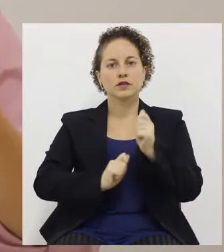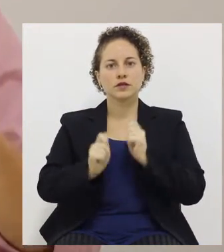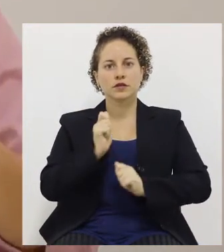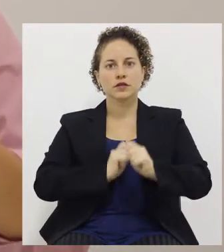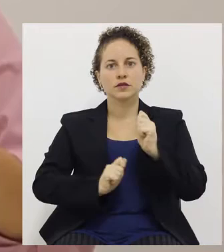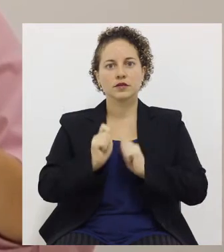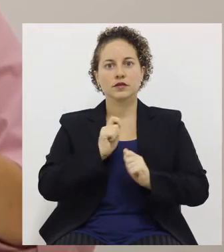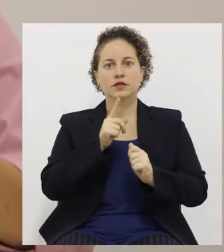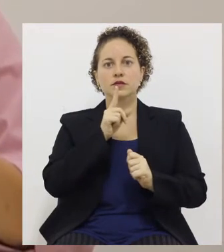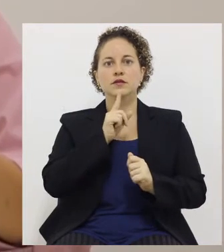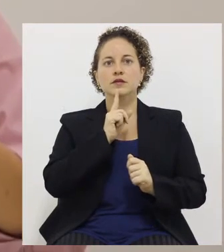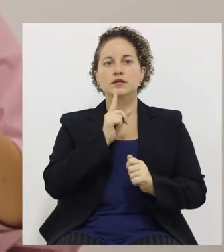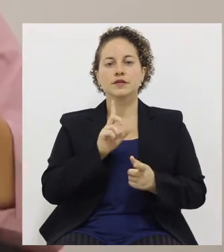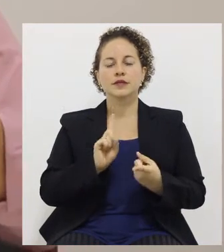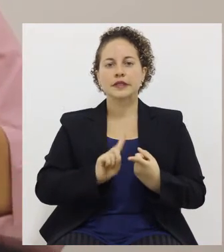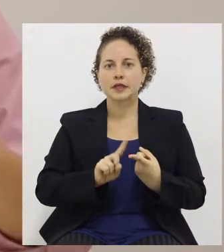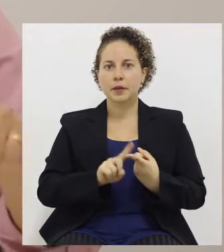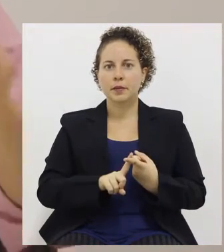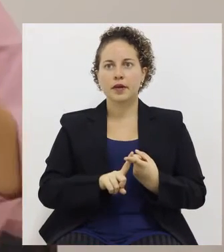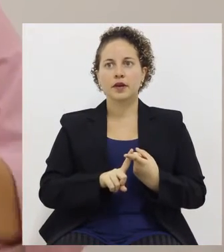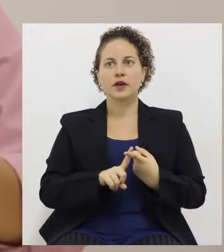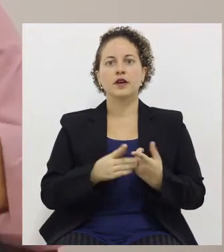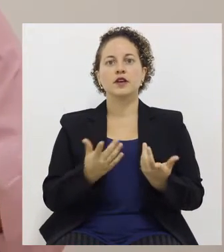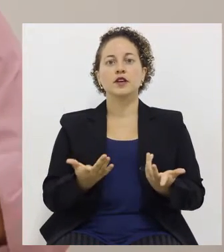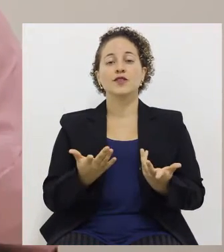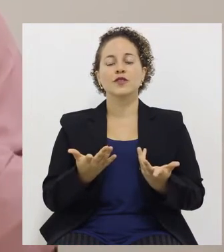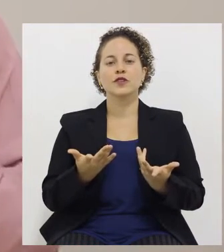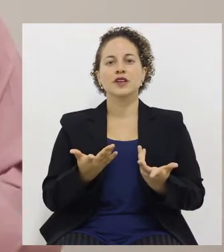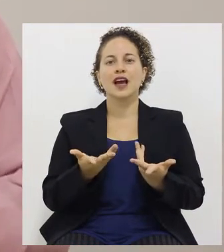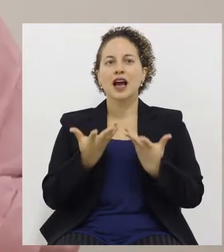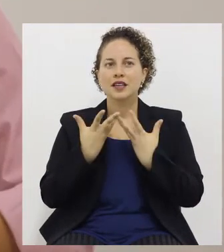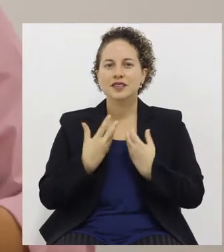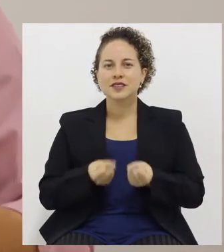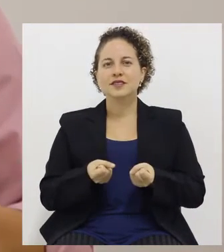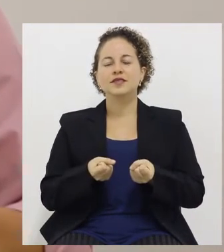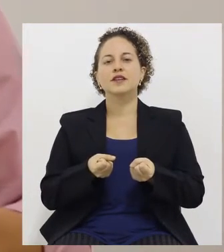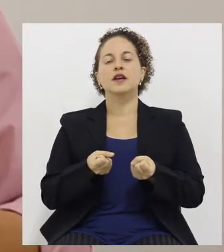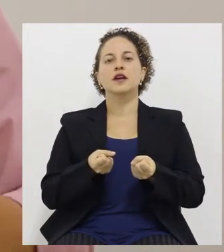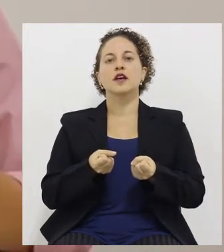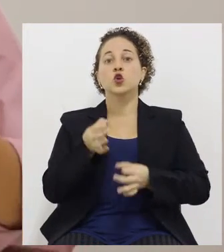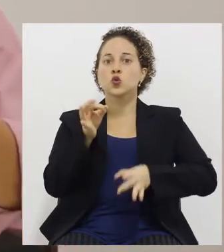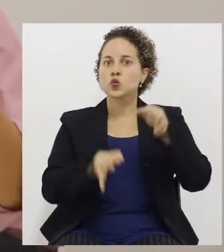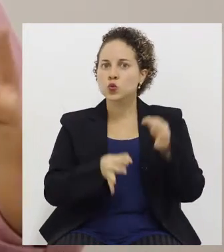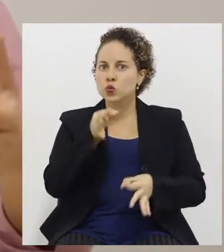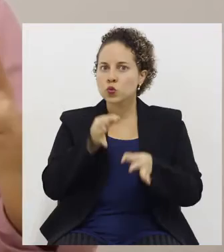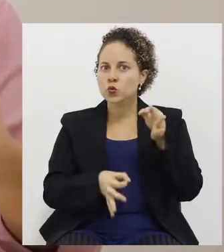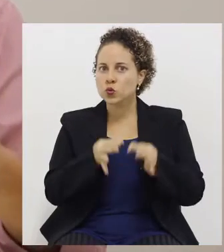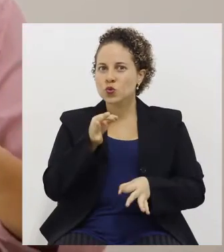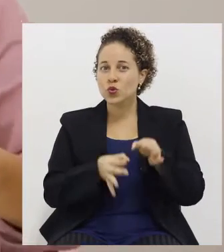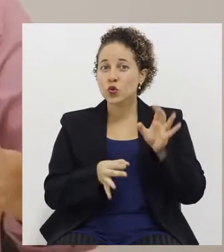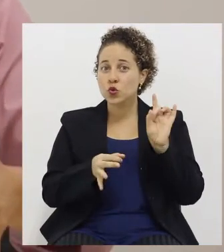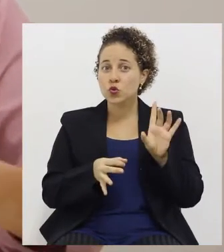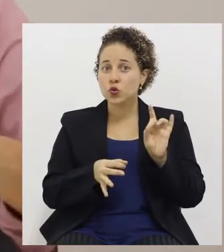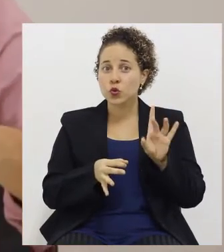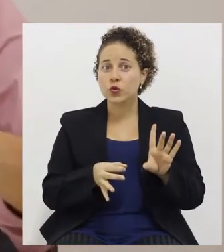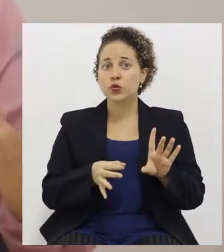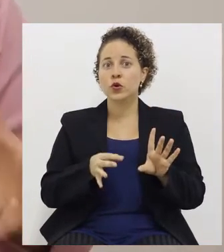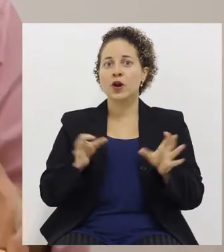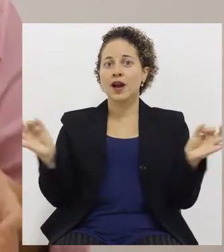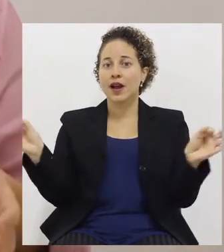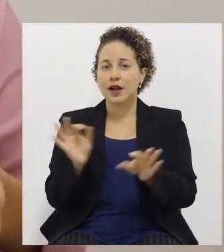seriedade do problema. Nestes casos, a empresa também pode ser acionada judicialmente, porque ao invés de dar cabo